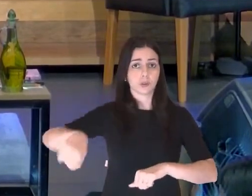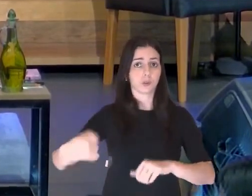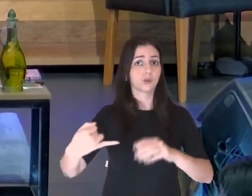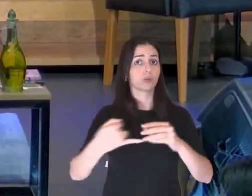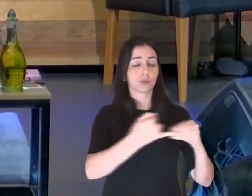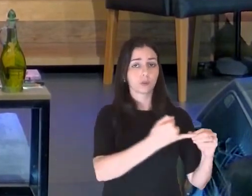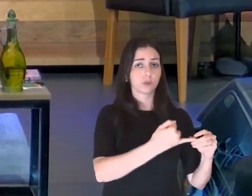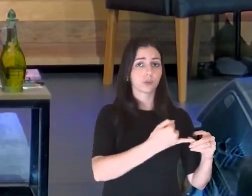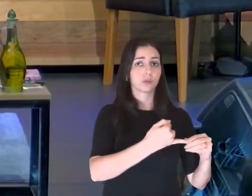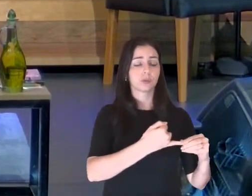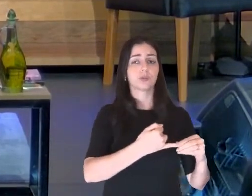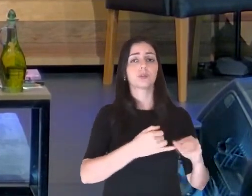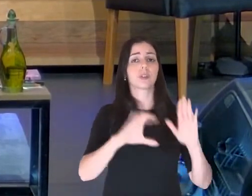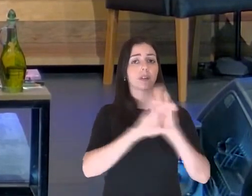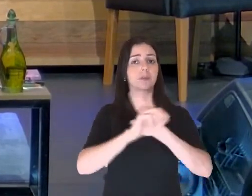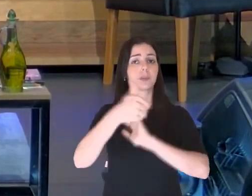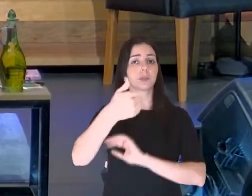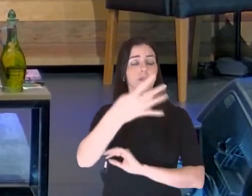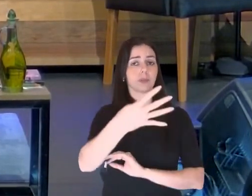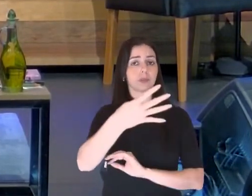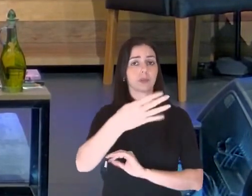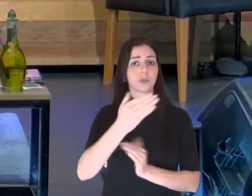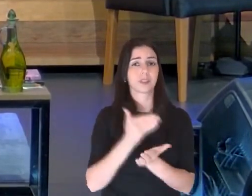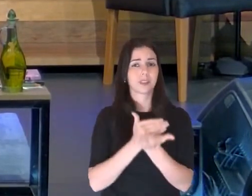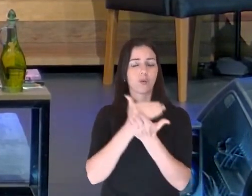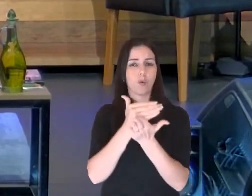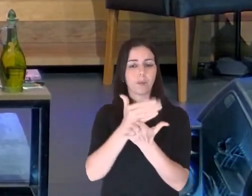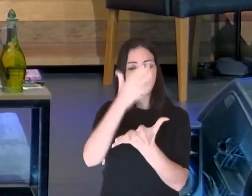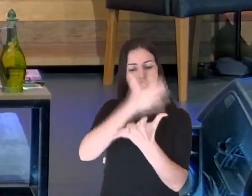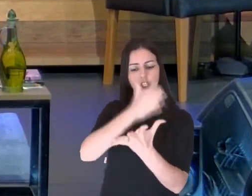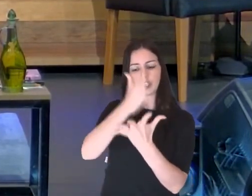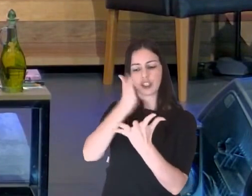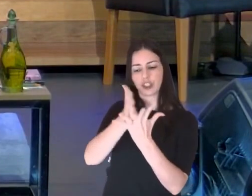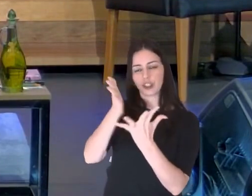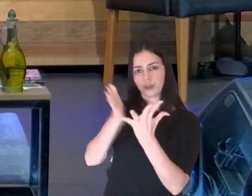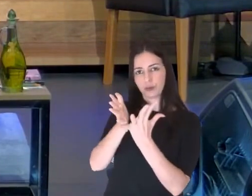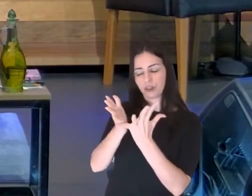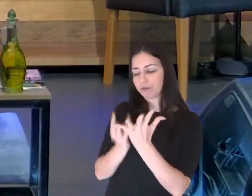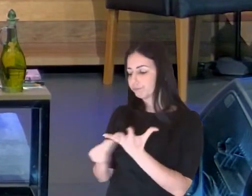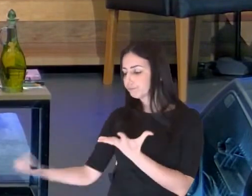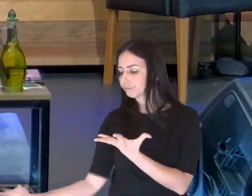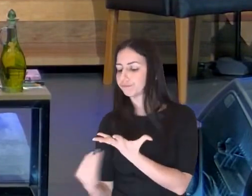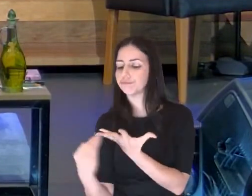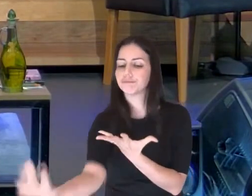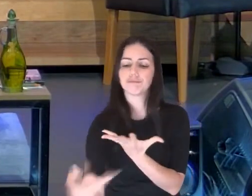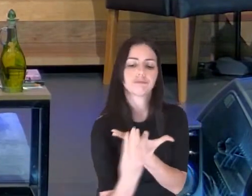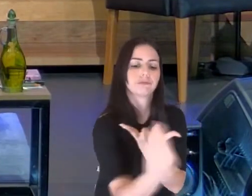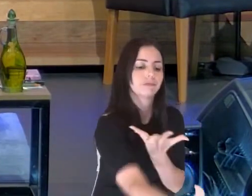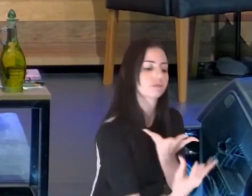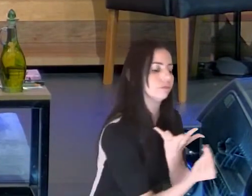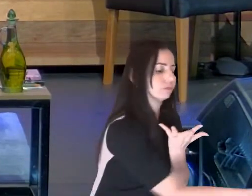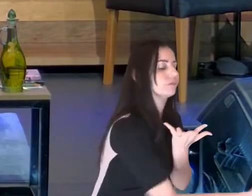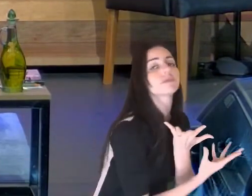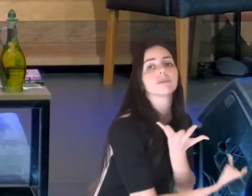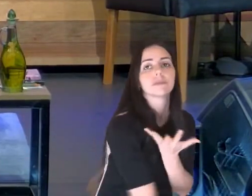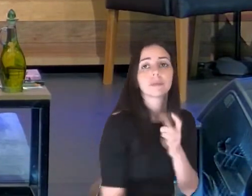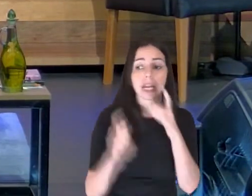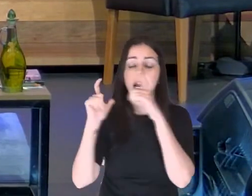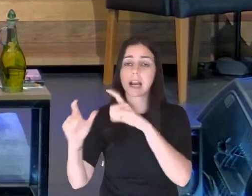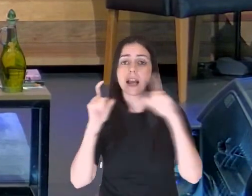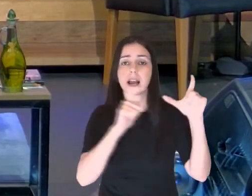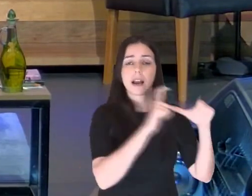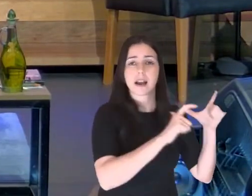14, Josué, no capítulo 14, começa a dividir a herança, lá no versículo 5, diz assim: como